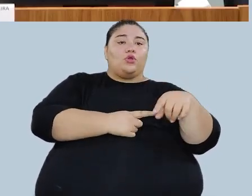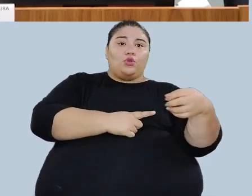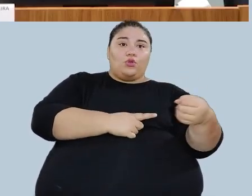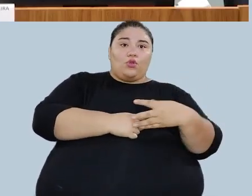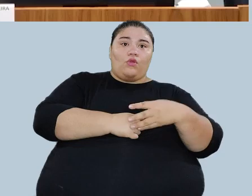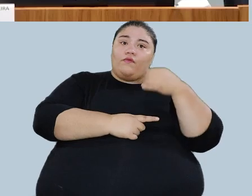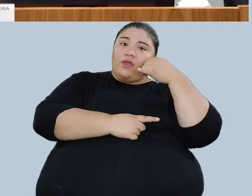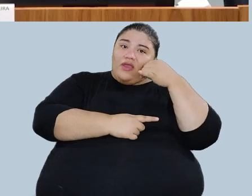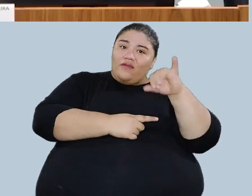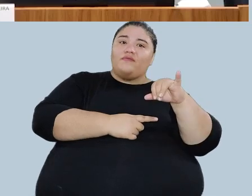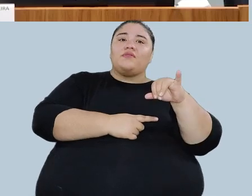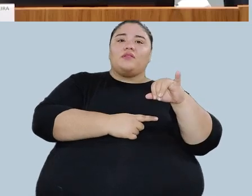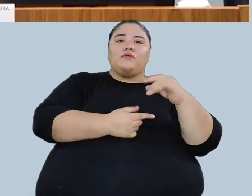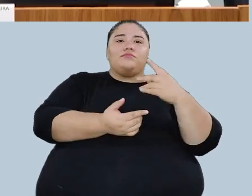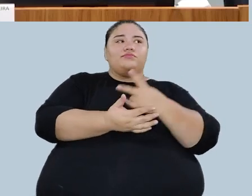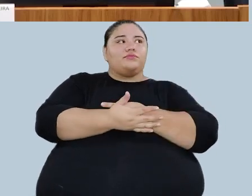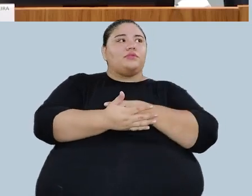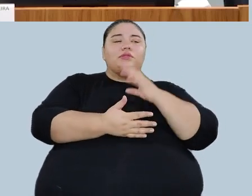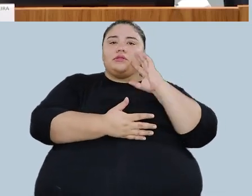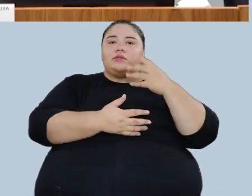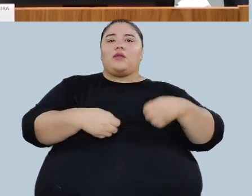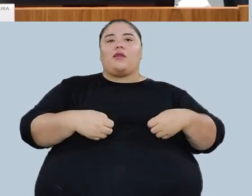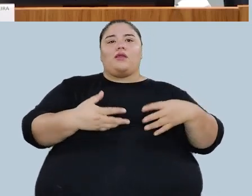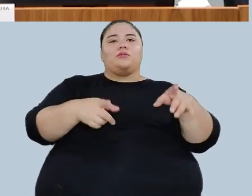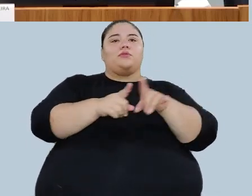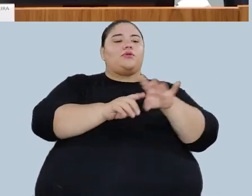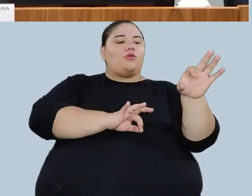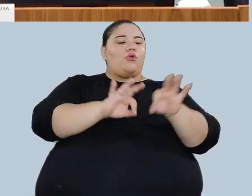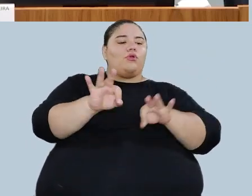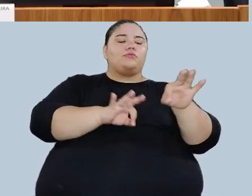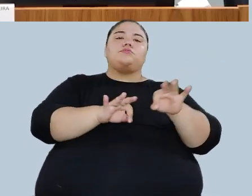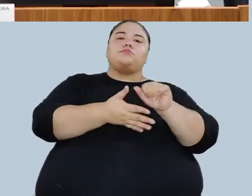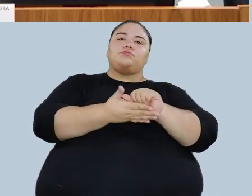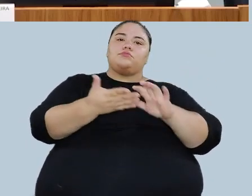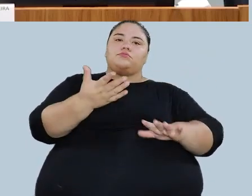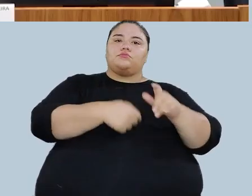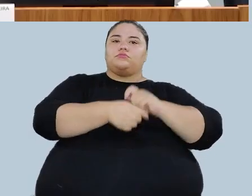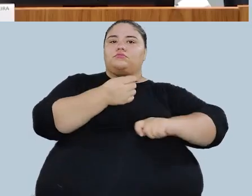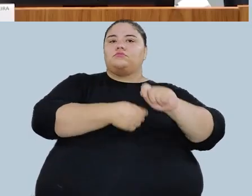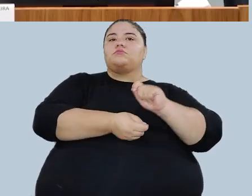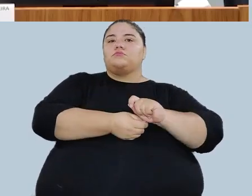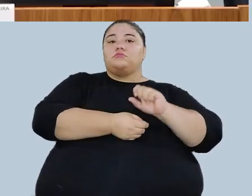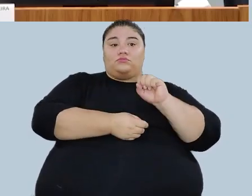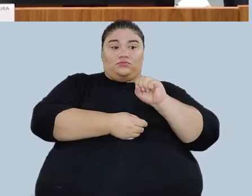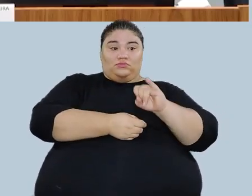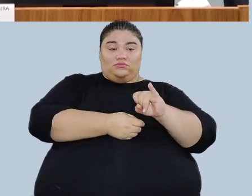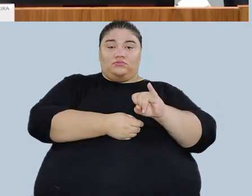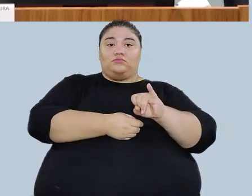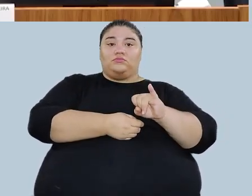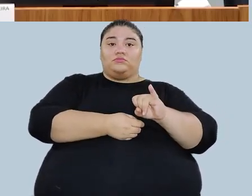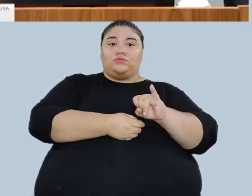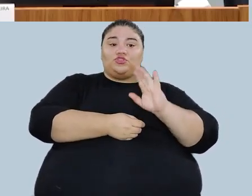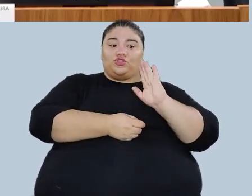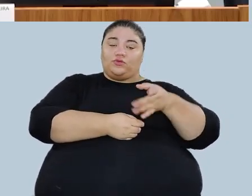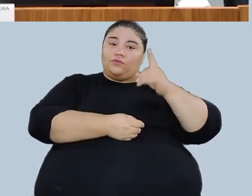evitar distorcer as decisões de consumo e de organização das atividades econômicas. Então, se isso já era